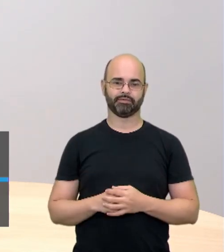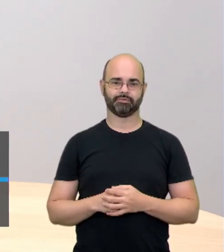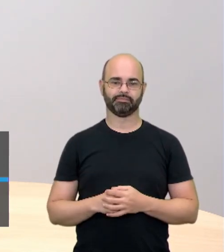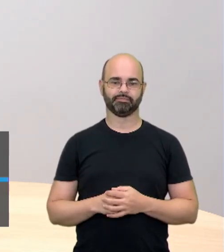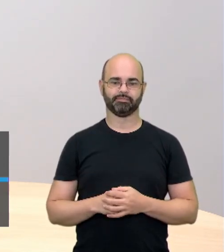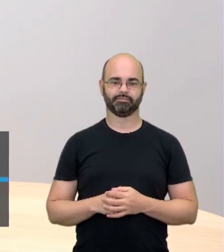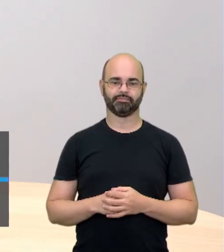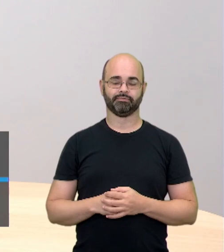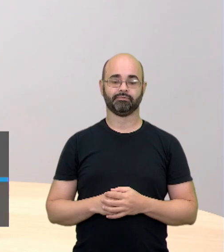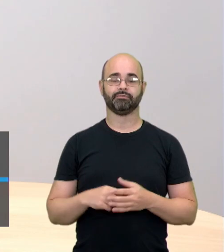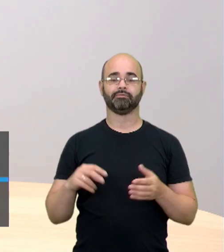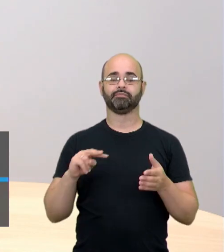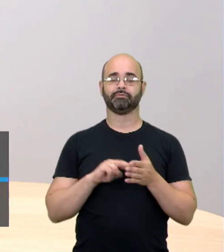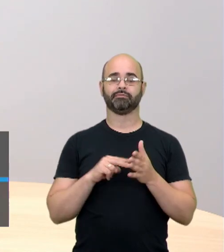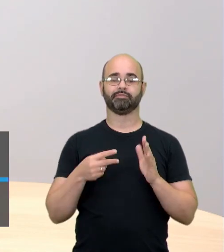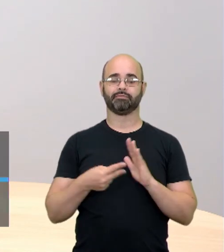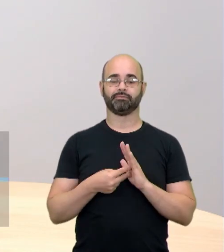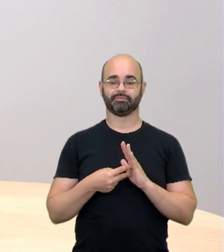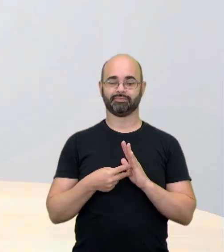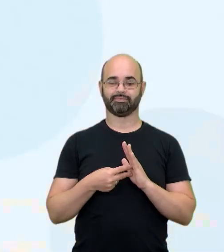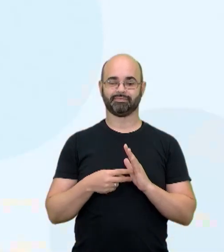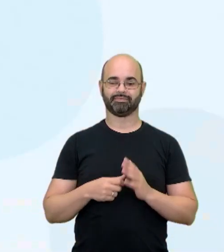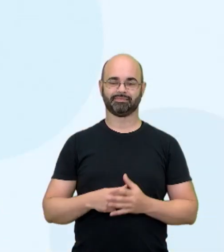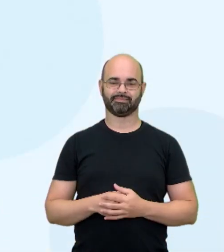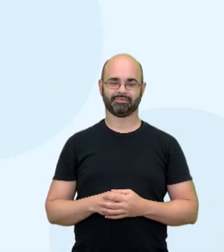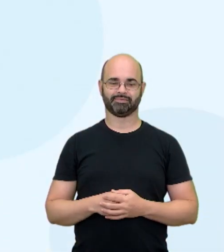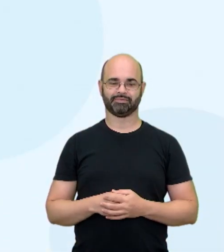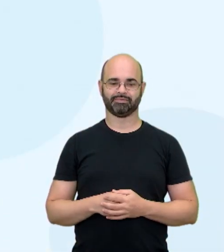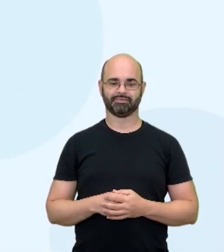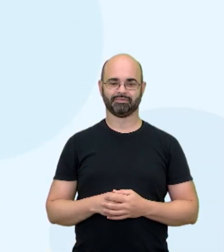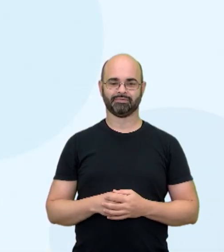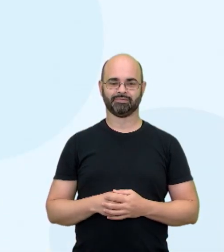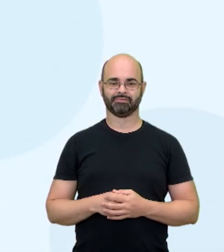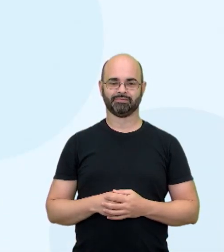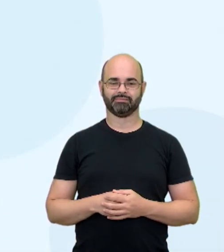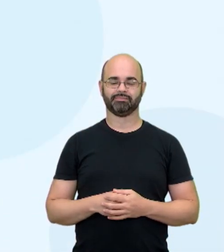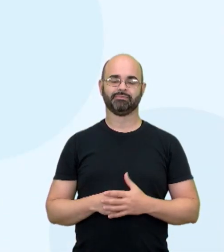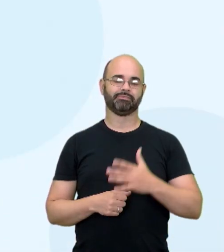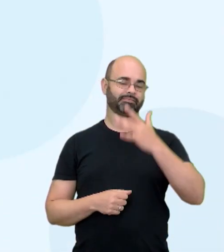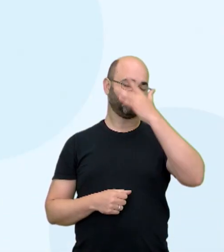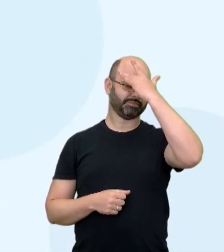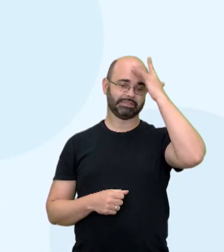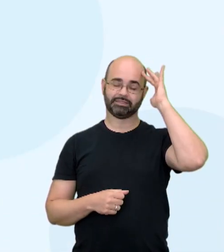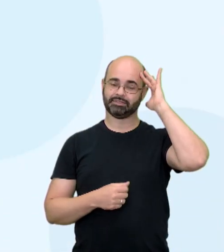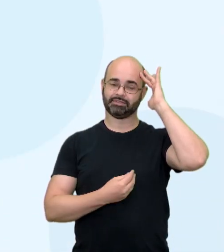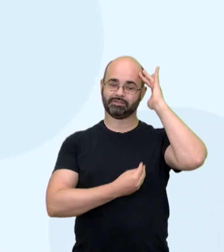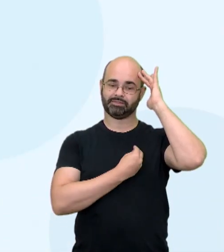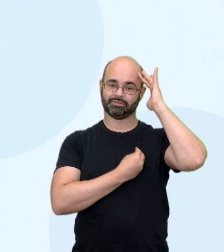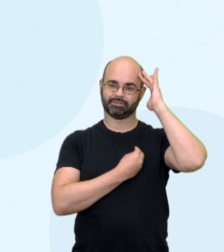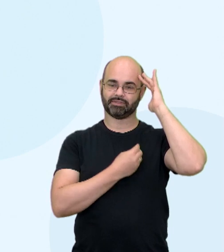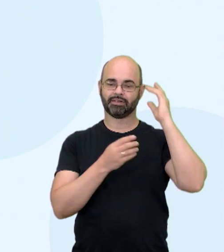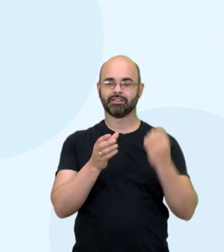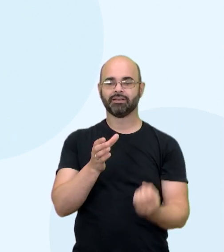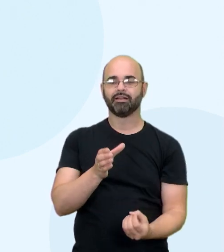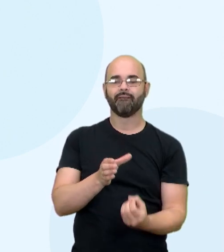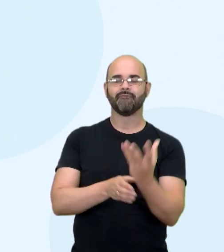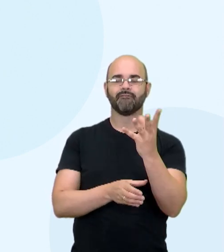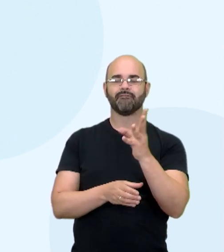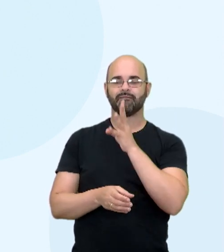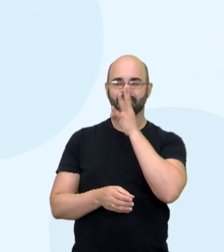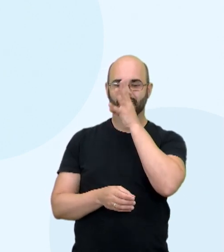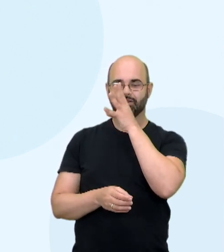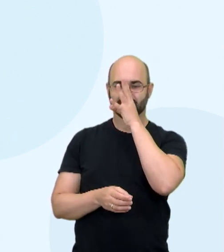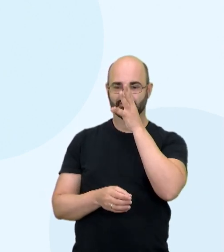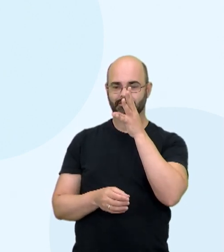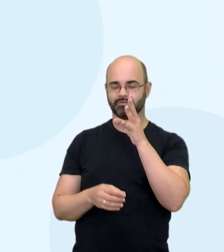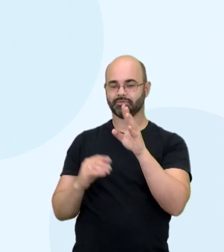pessoal, seria a possibilidade da criação da vida humana por meios artificiais. Então,